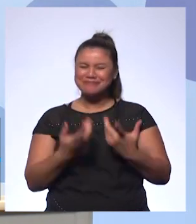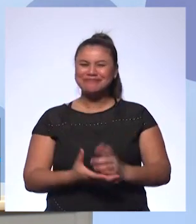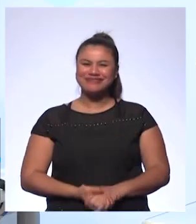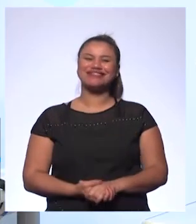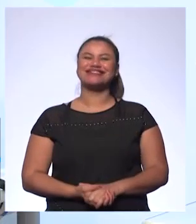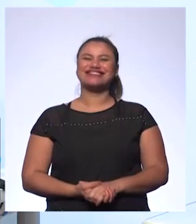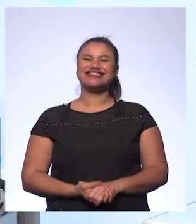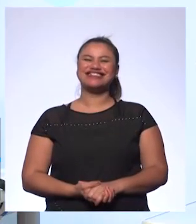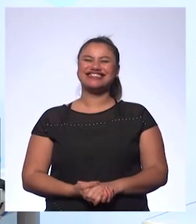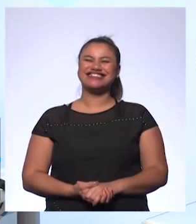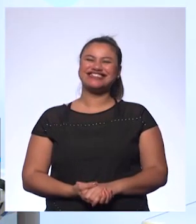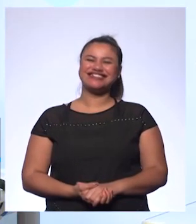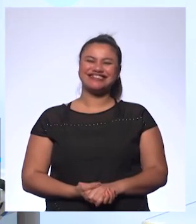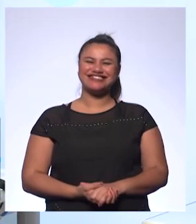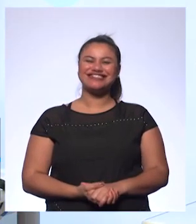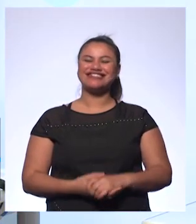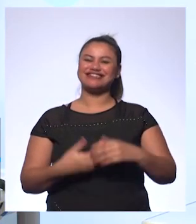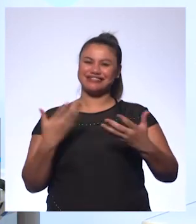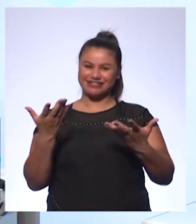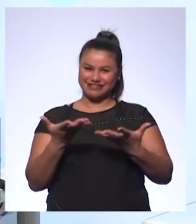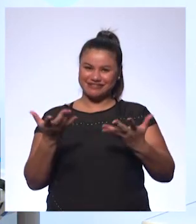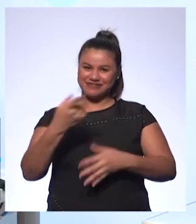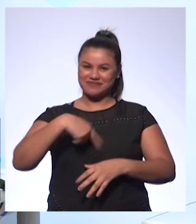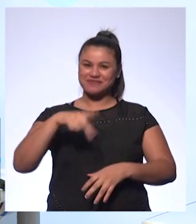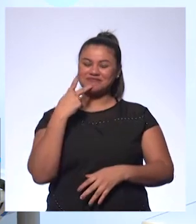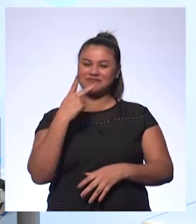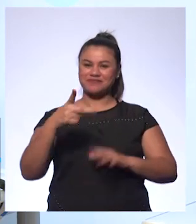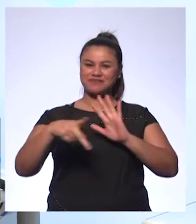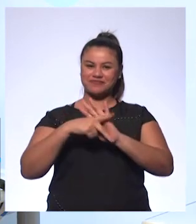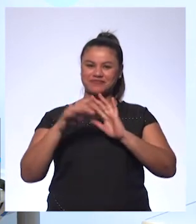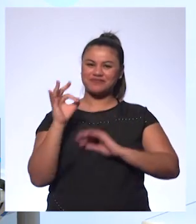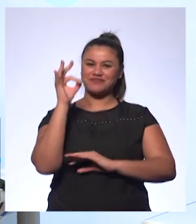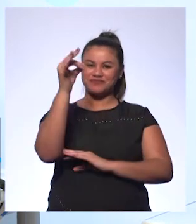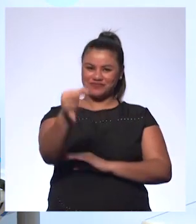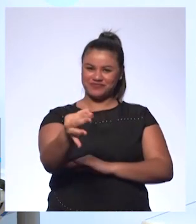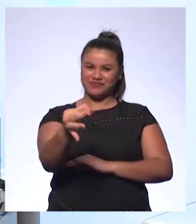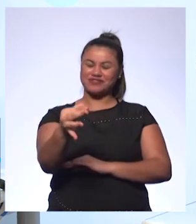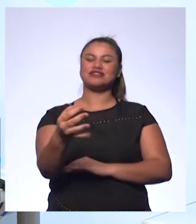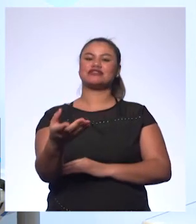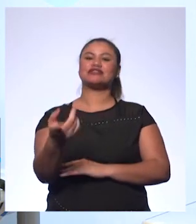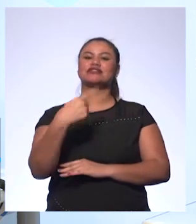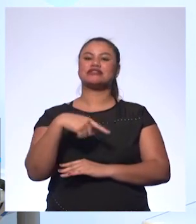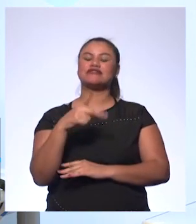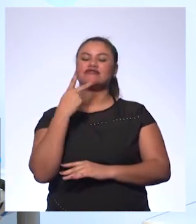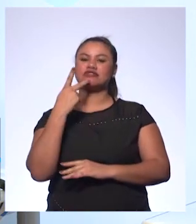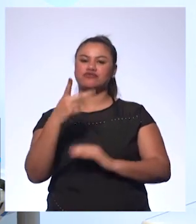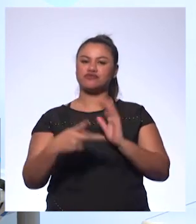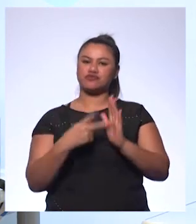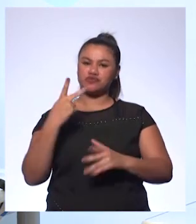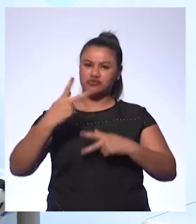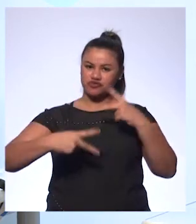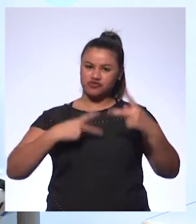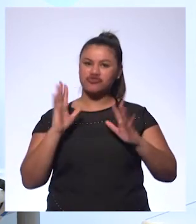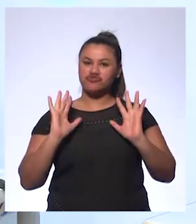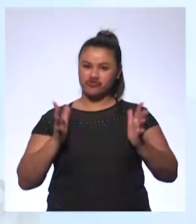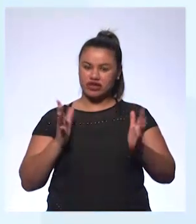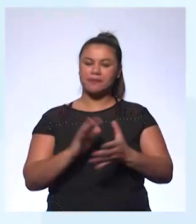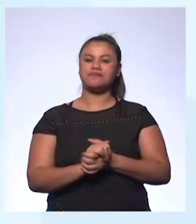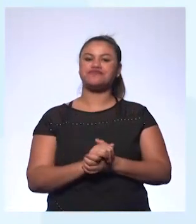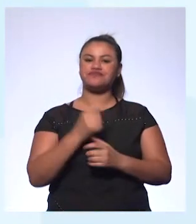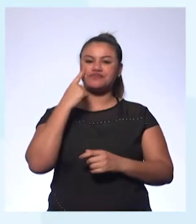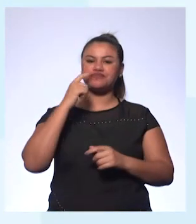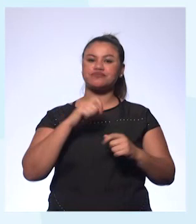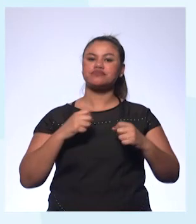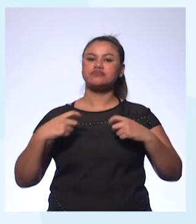olha só a gente vai falar então do Futuro tá dando que a gente já falou sobre o futuro do clube mestre vai aparecer na tela o